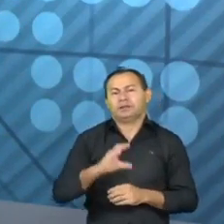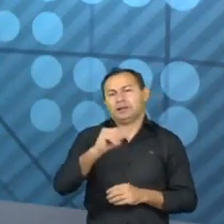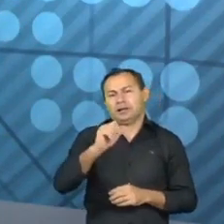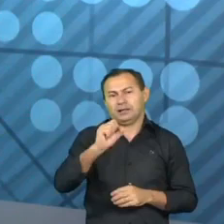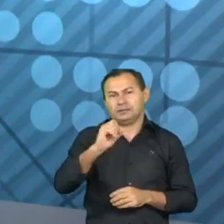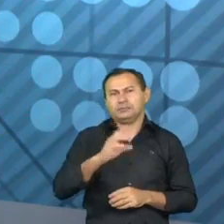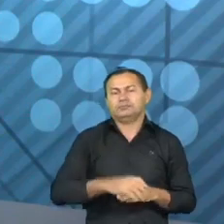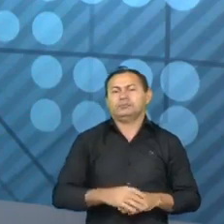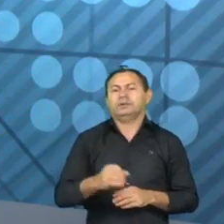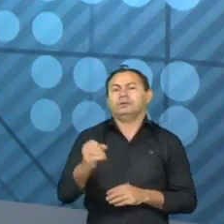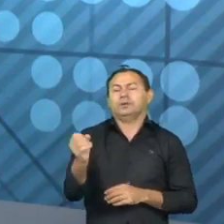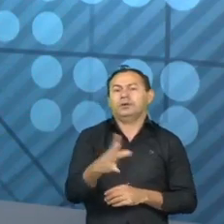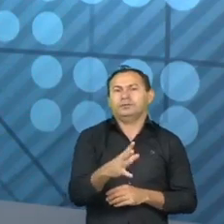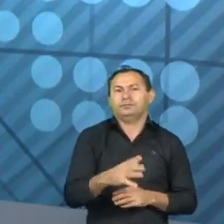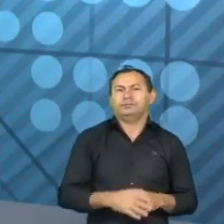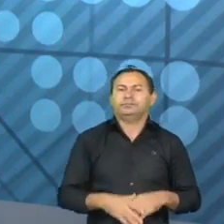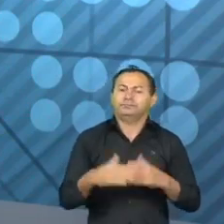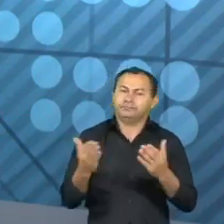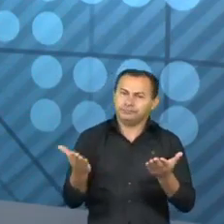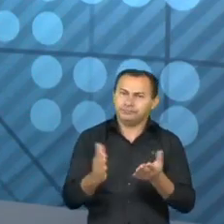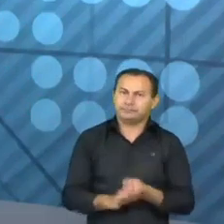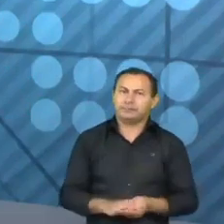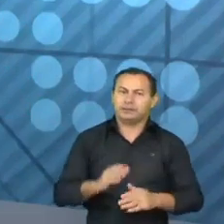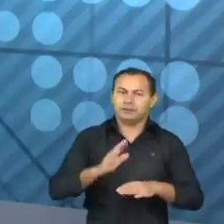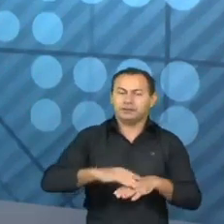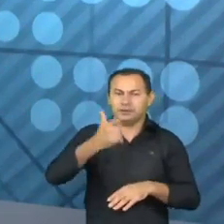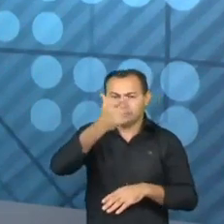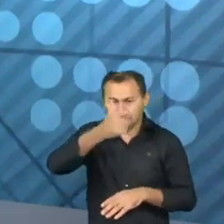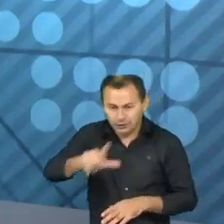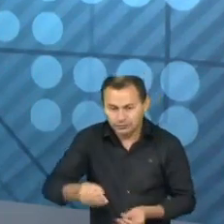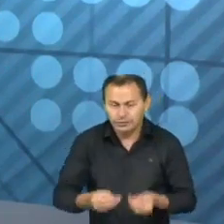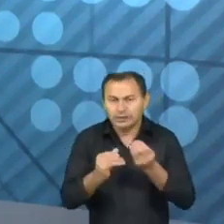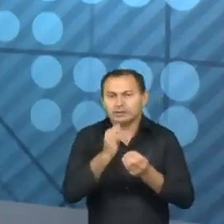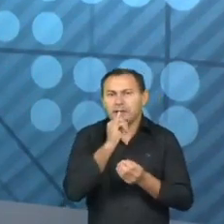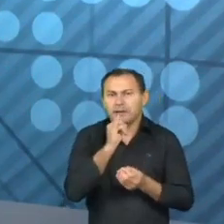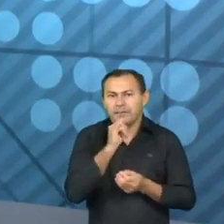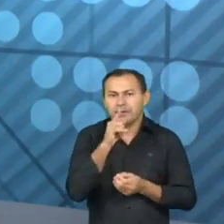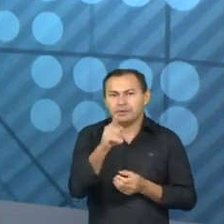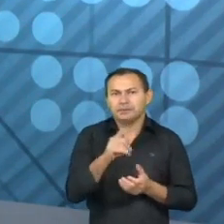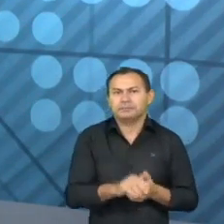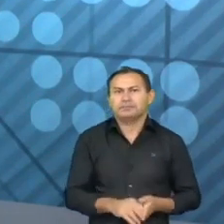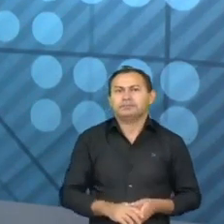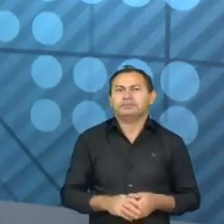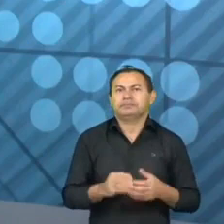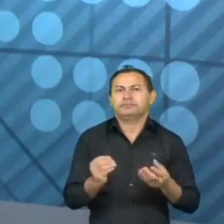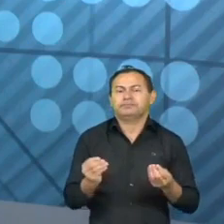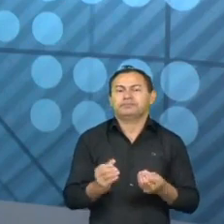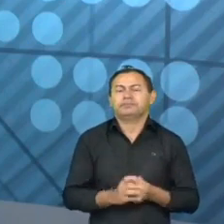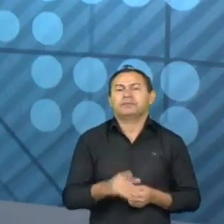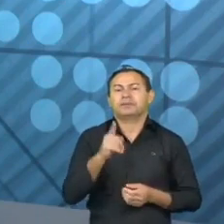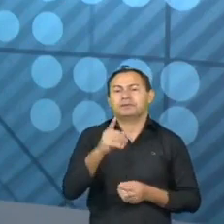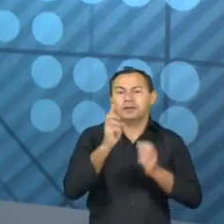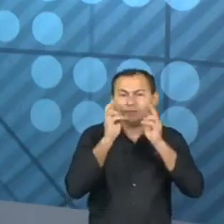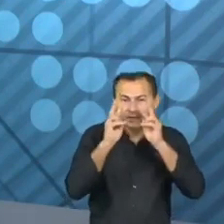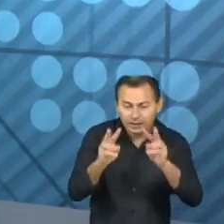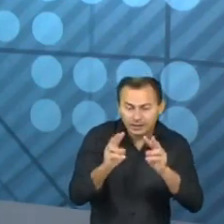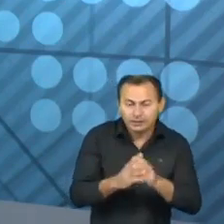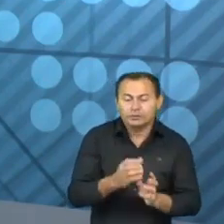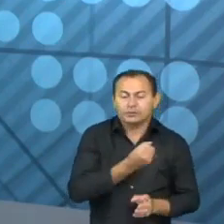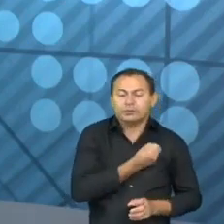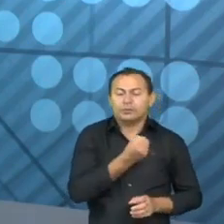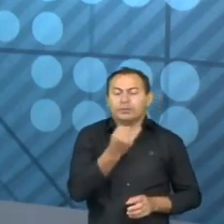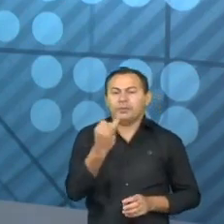casos novos. Então, mais uma vez, eu dou esse exemplo para você. Quando você vê número